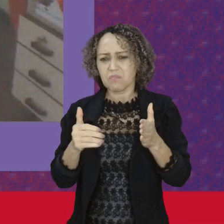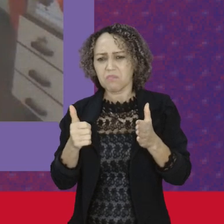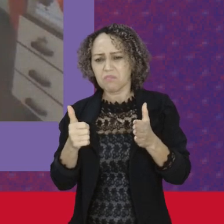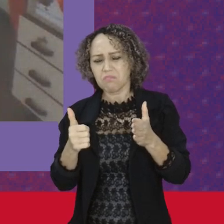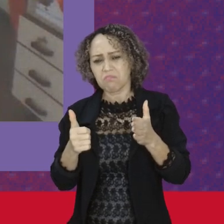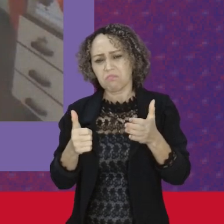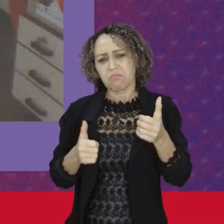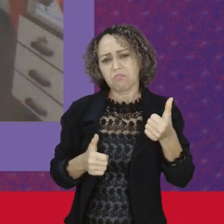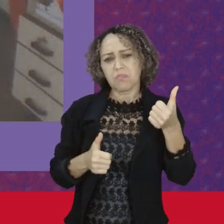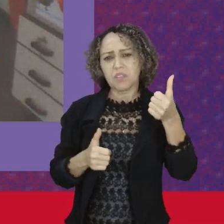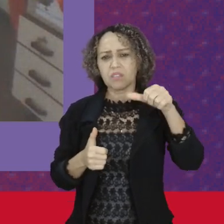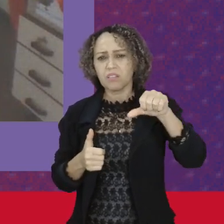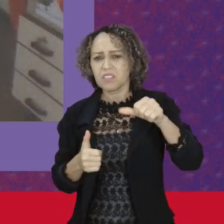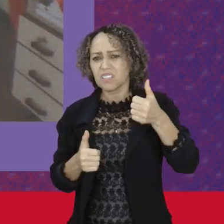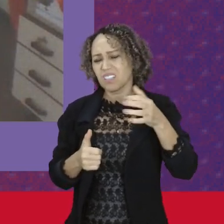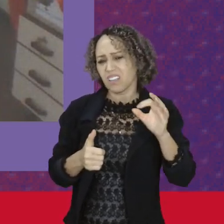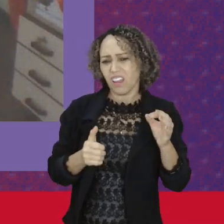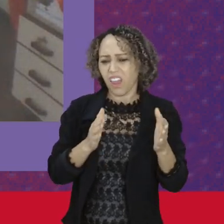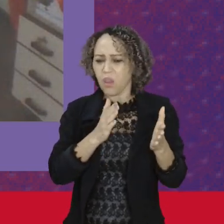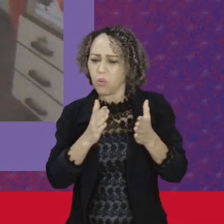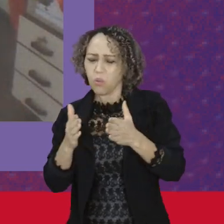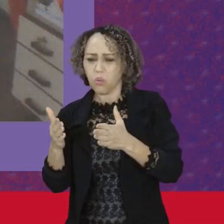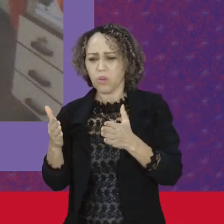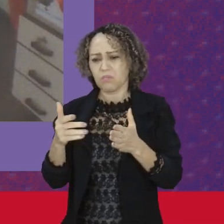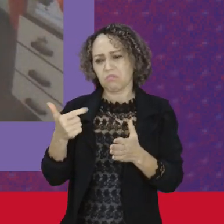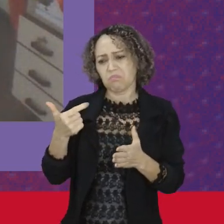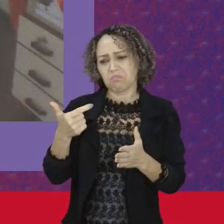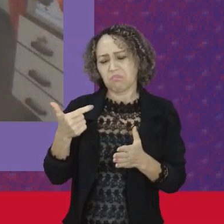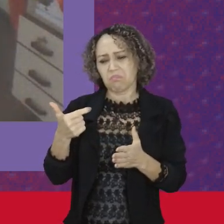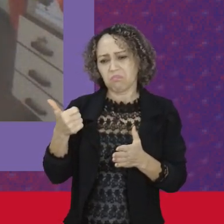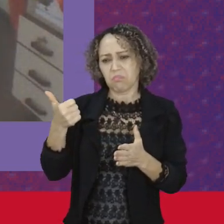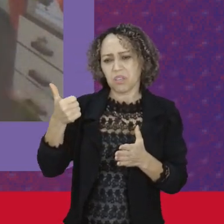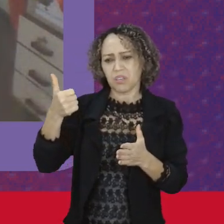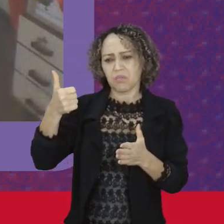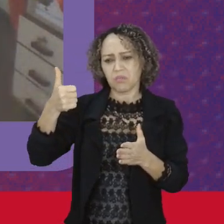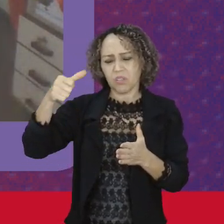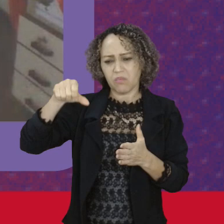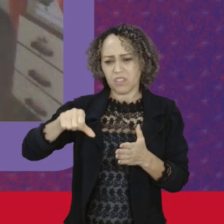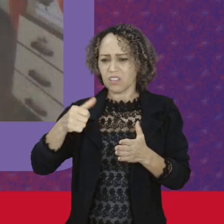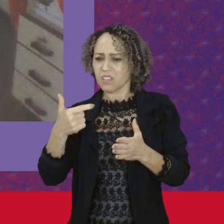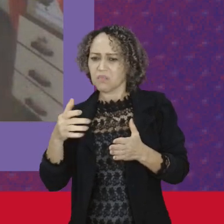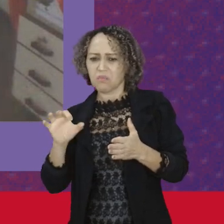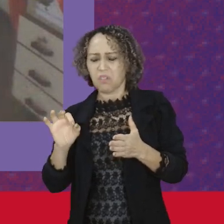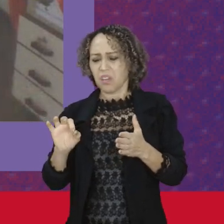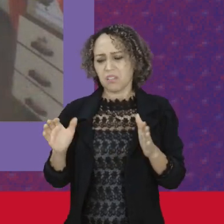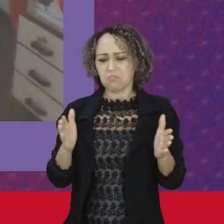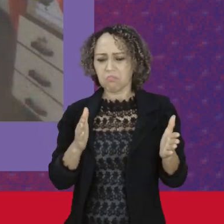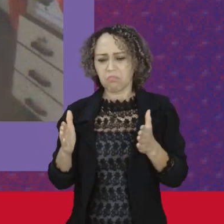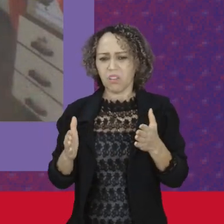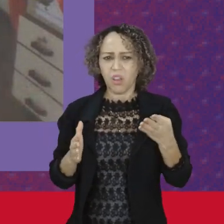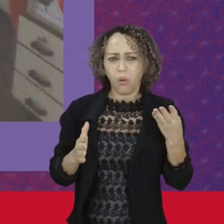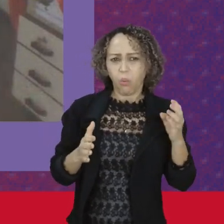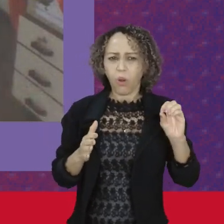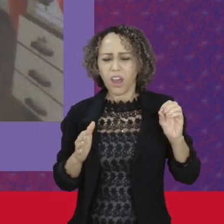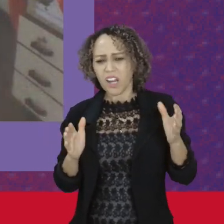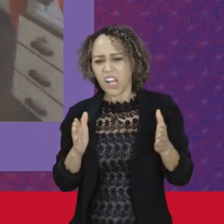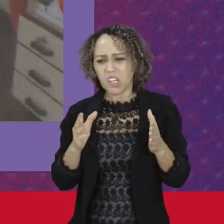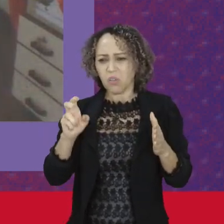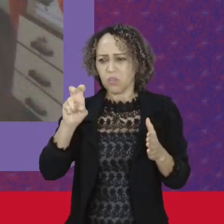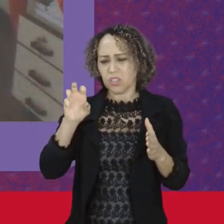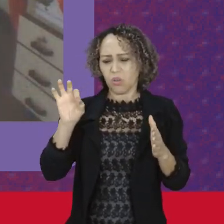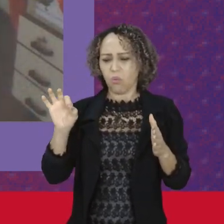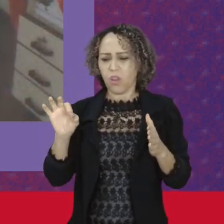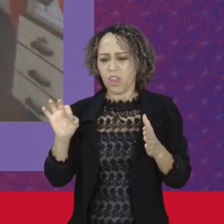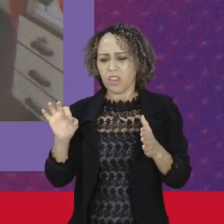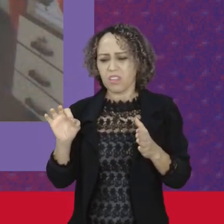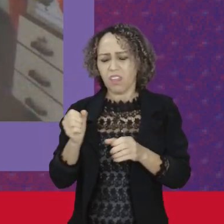1910, um pouco mais, quer dizer, são uns 30, uns 40 ou 50 anos, né, de imprensa feminista,